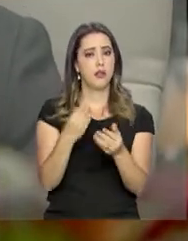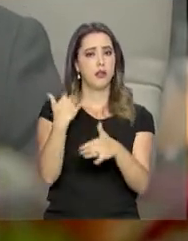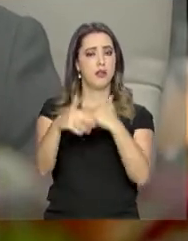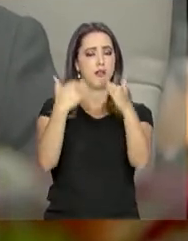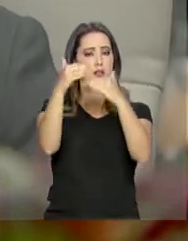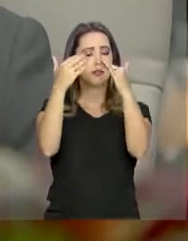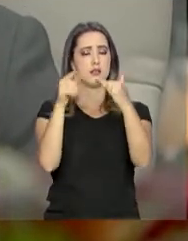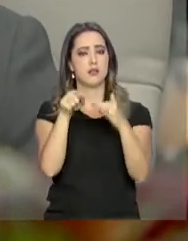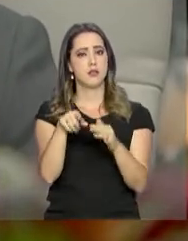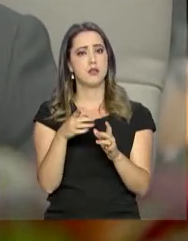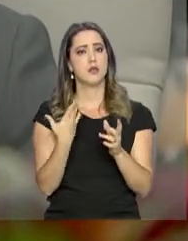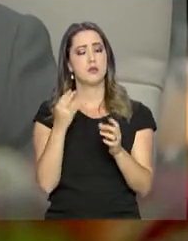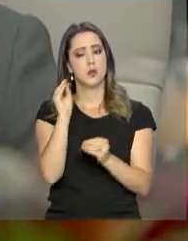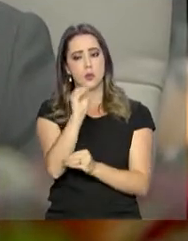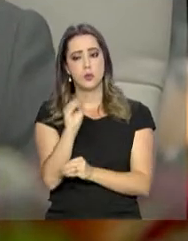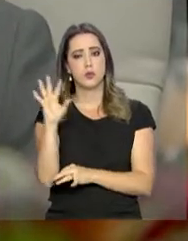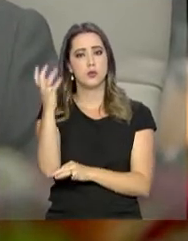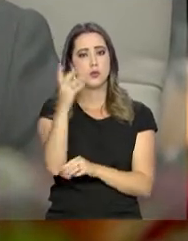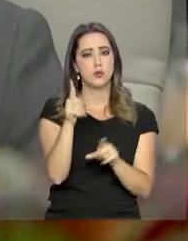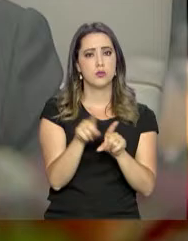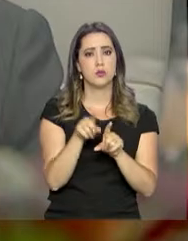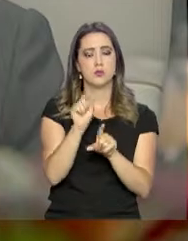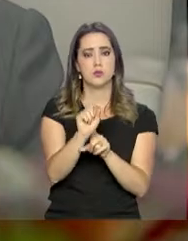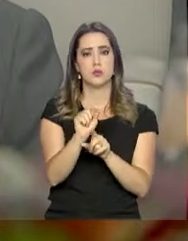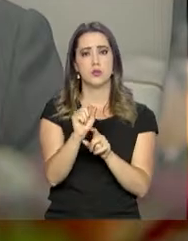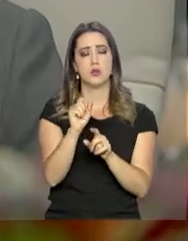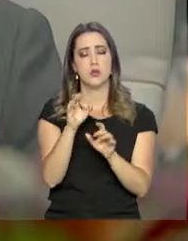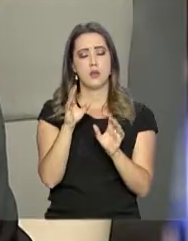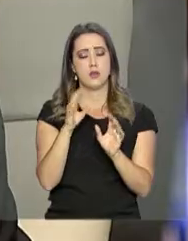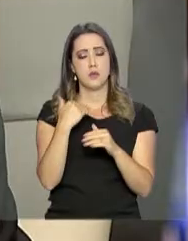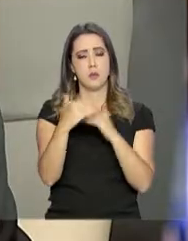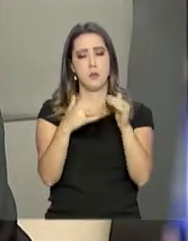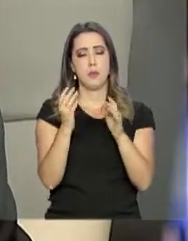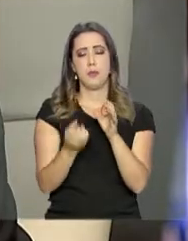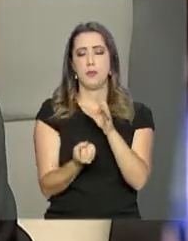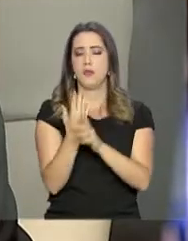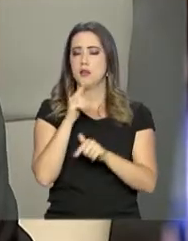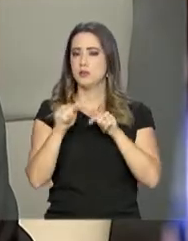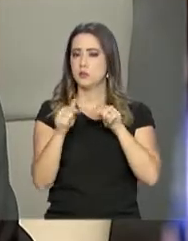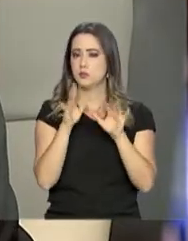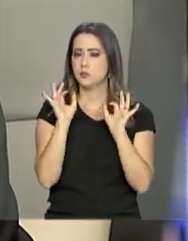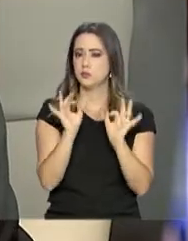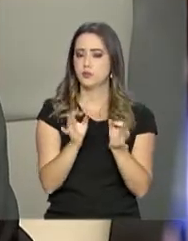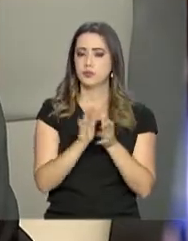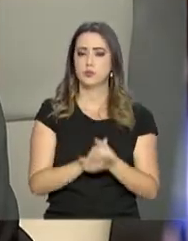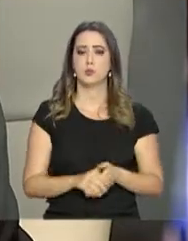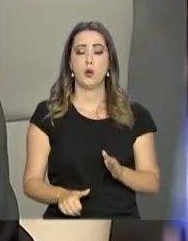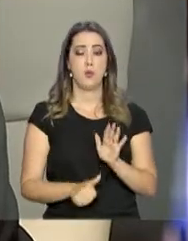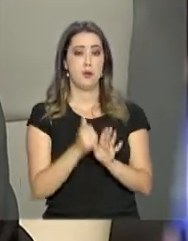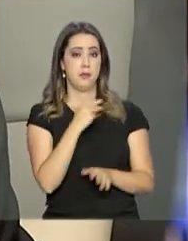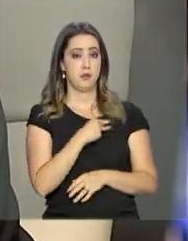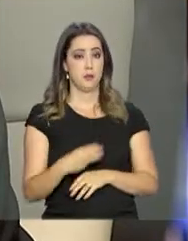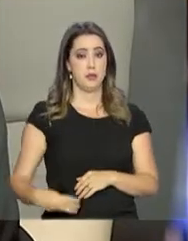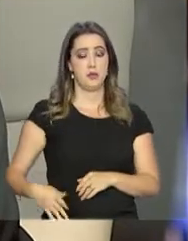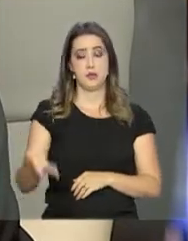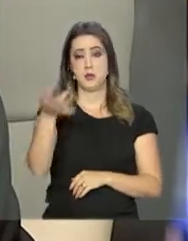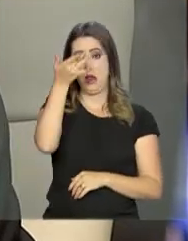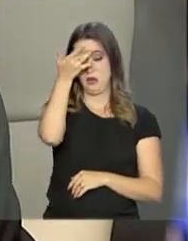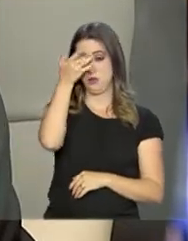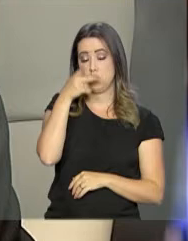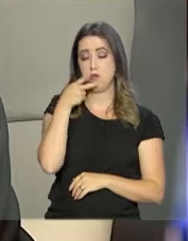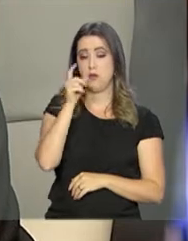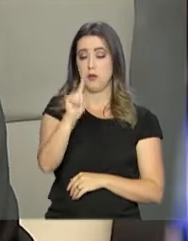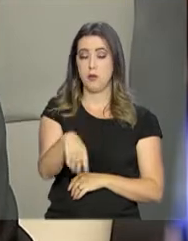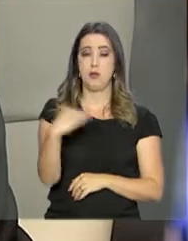crescimento sustentado e empregos de qualidade. O primeiro-ministro da Índia, Narendra Modi, disse ser